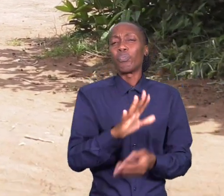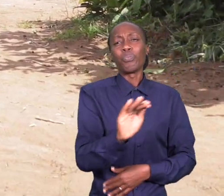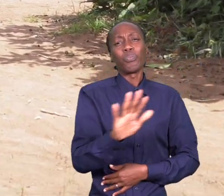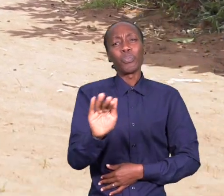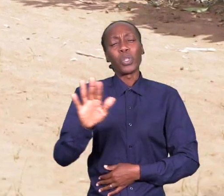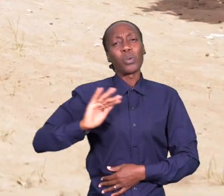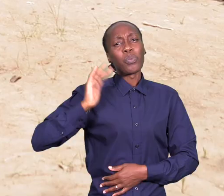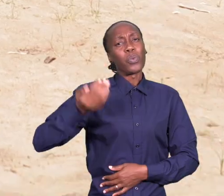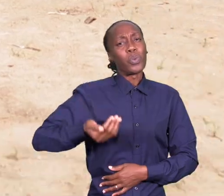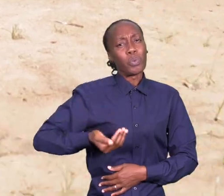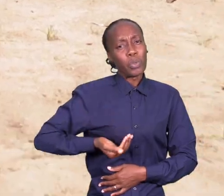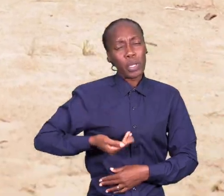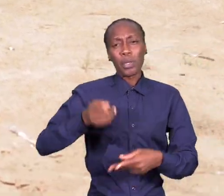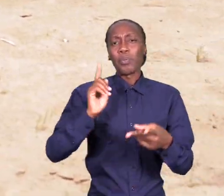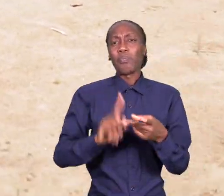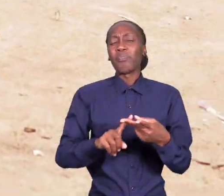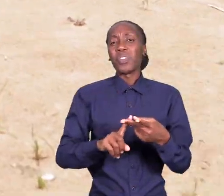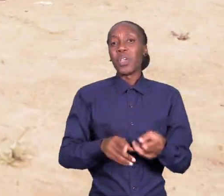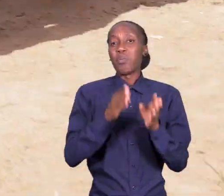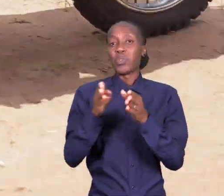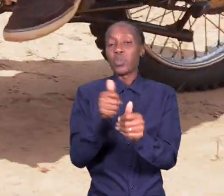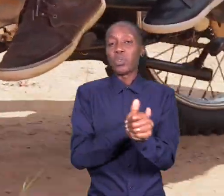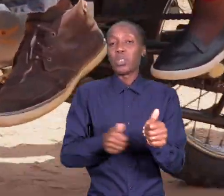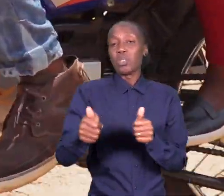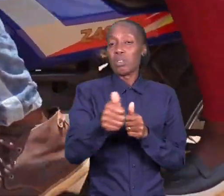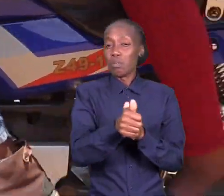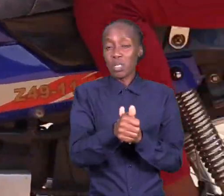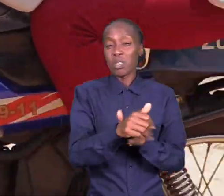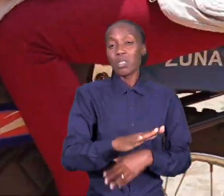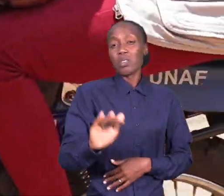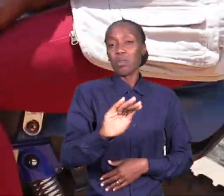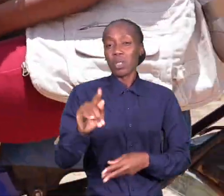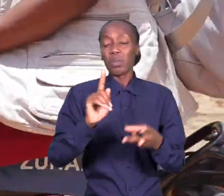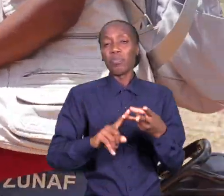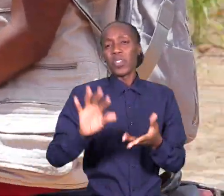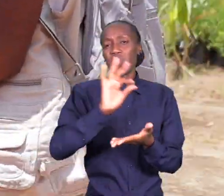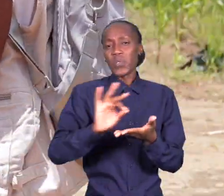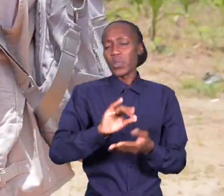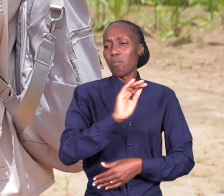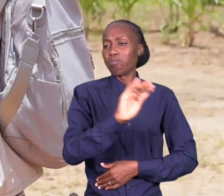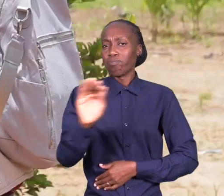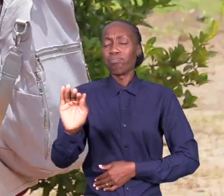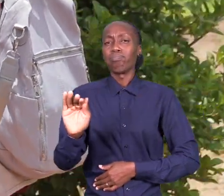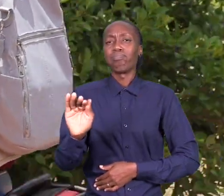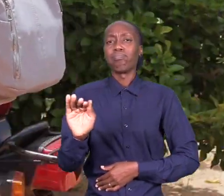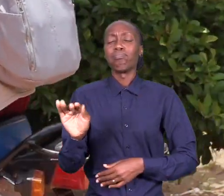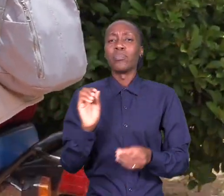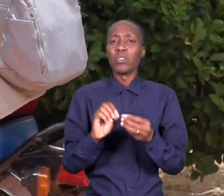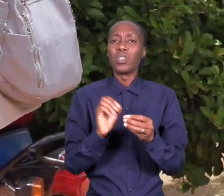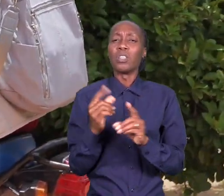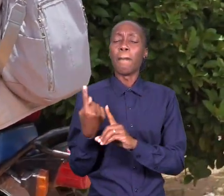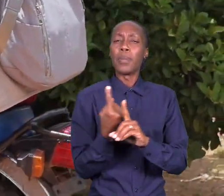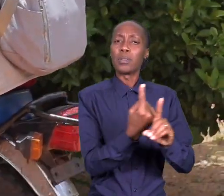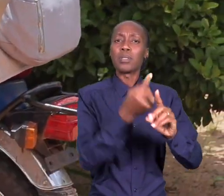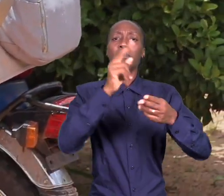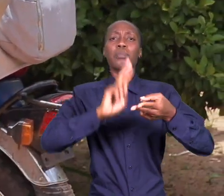fechar a toda a comunidade, todas as mamães, assim como os líderes e secretários, todos quando marcamos